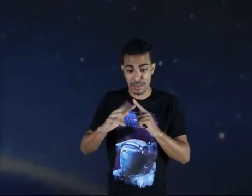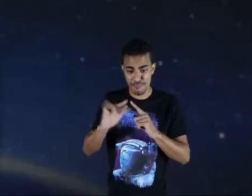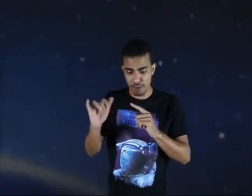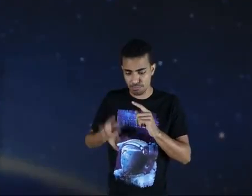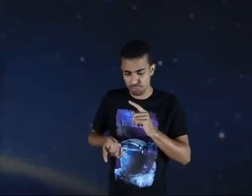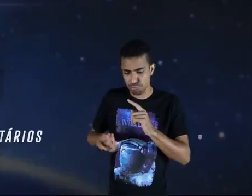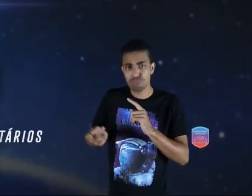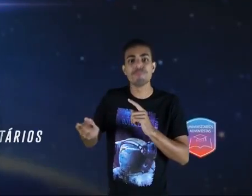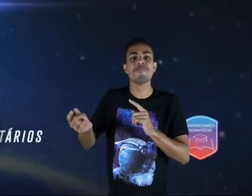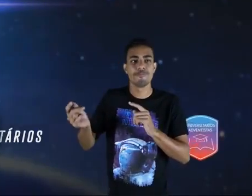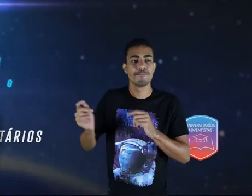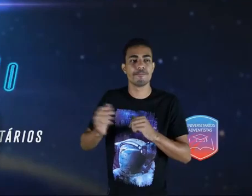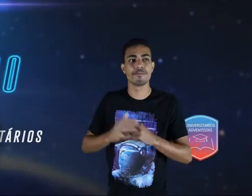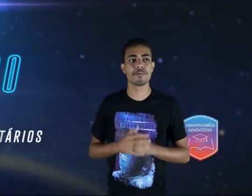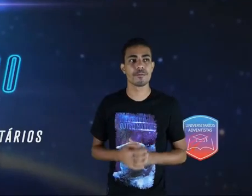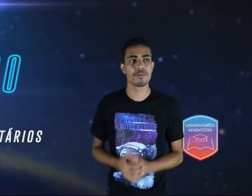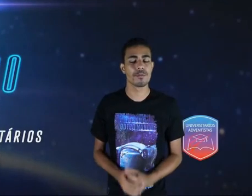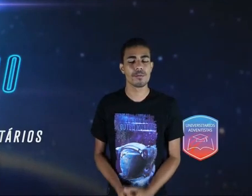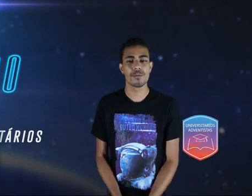eternidade.